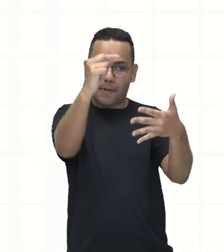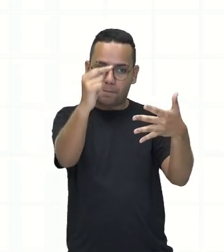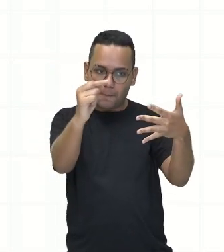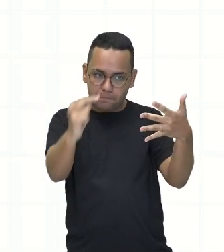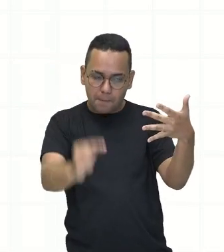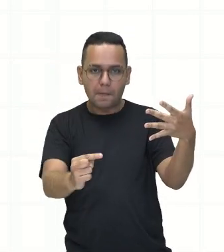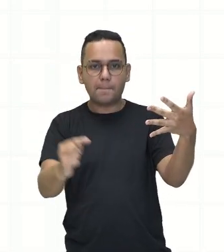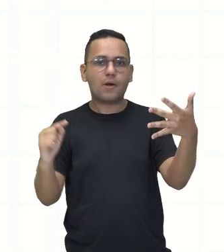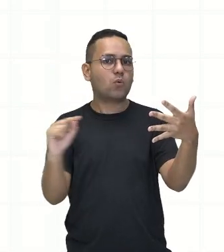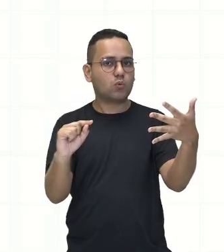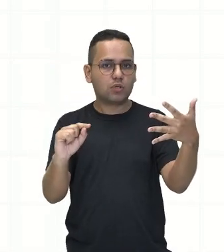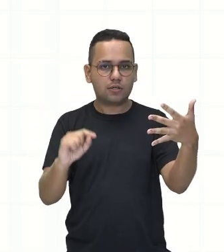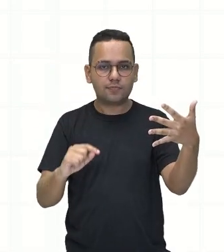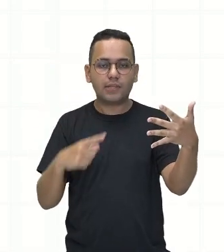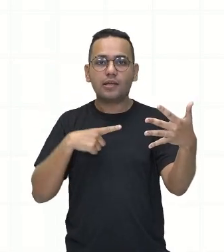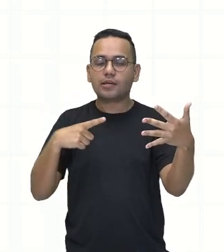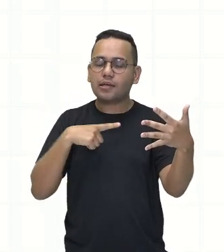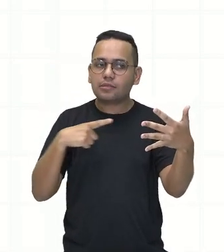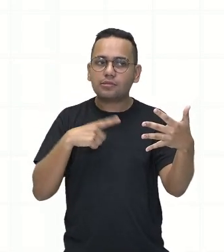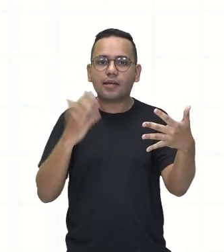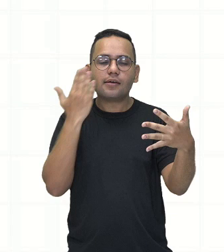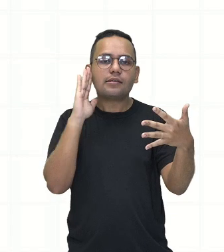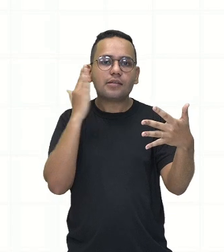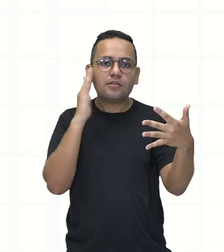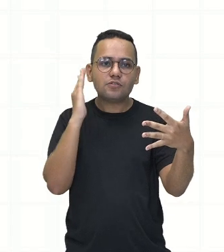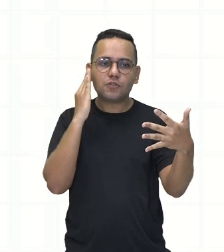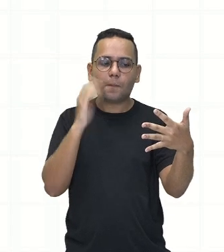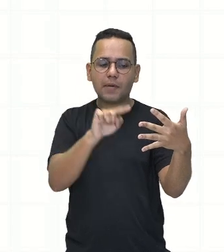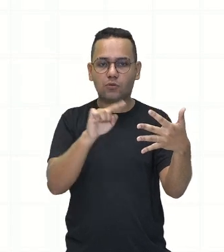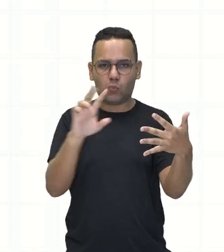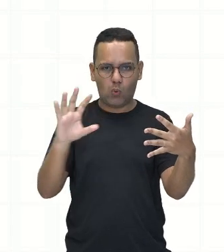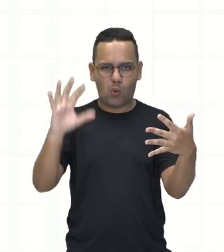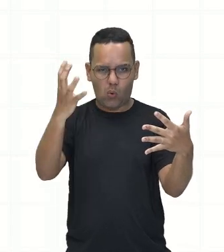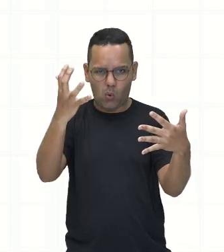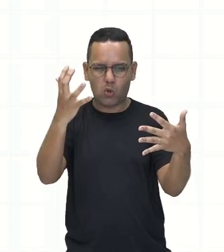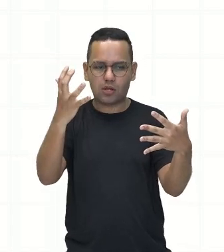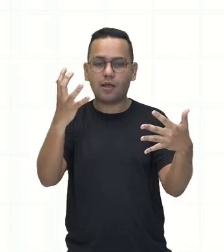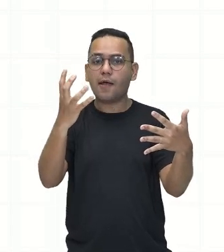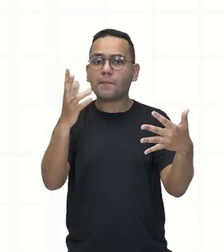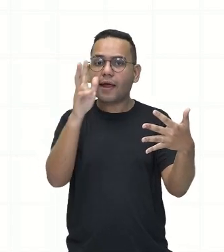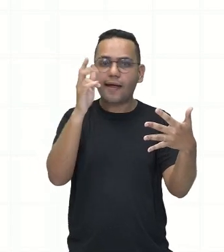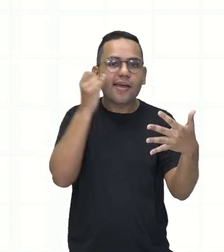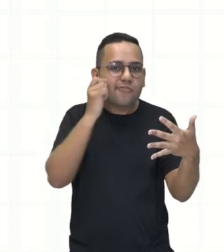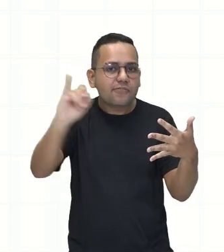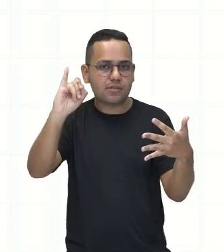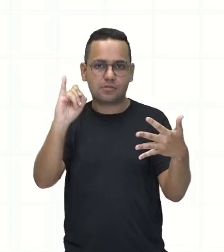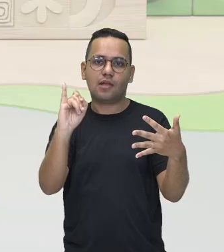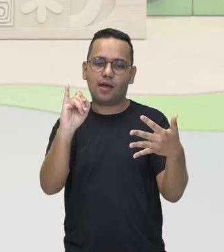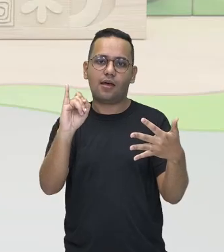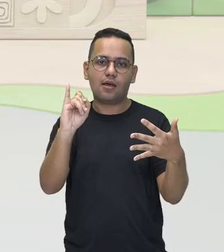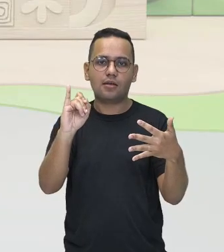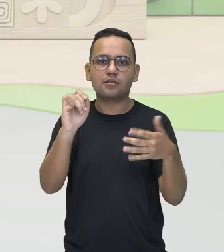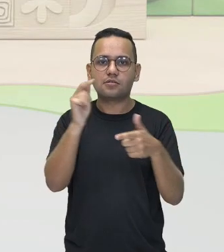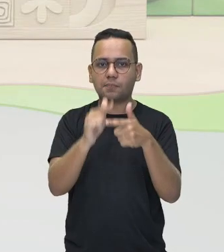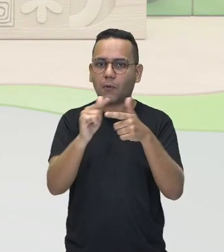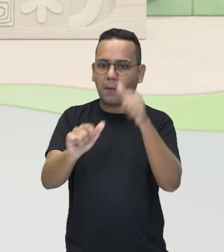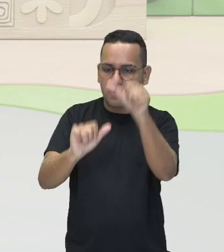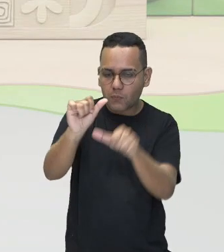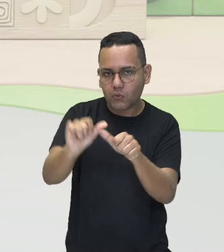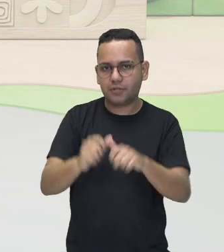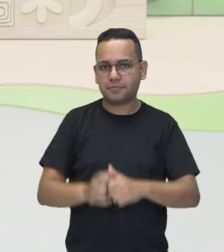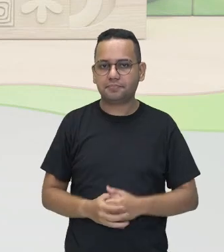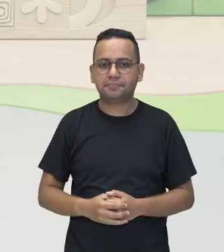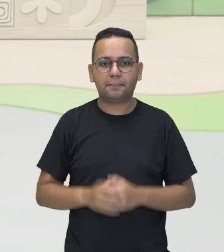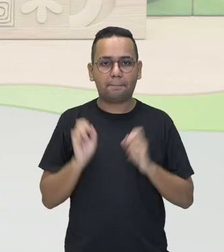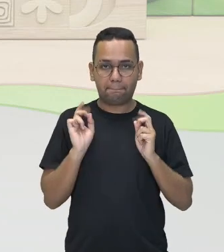a gente saiba lidar com a situação para que o desequilíbrio não seja tanto, certo? E